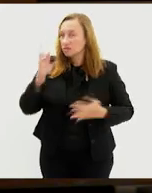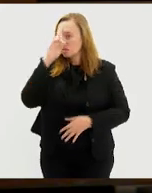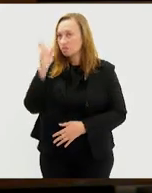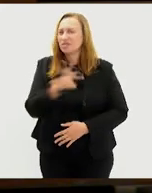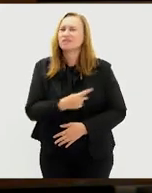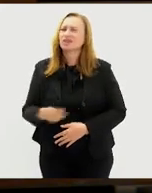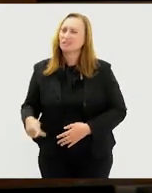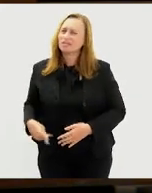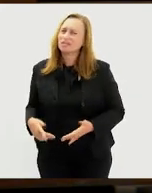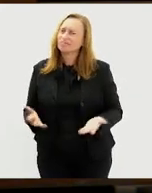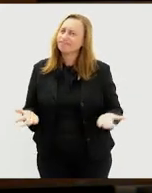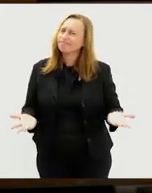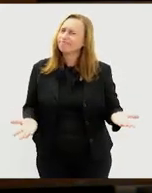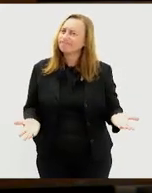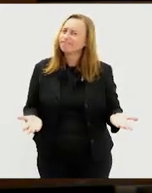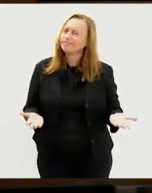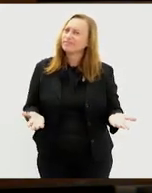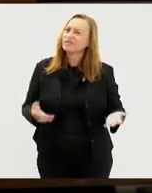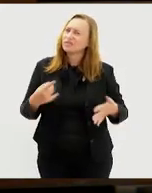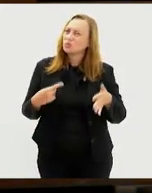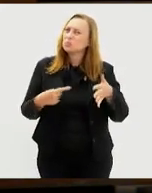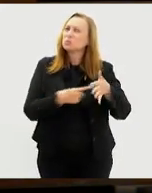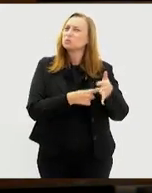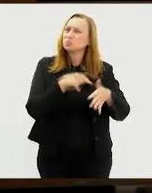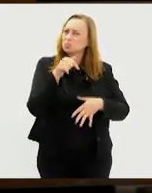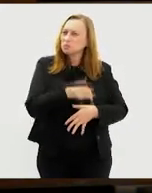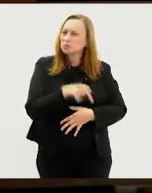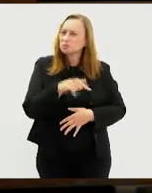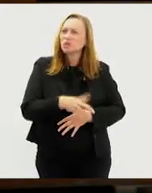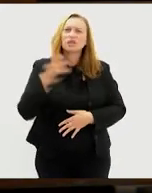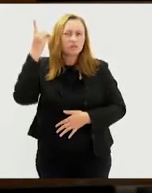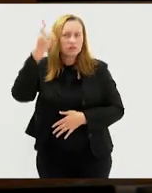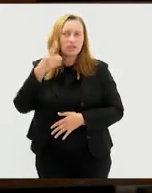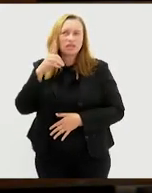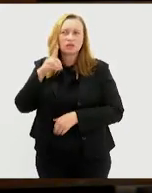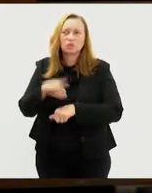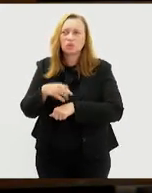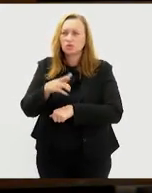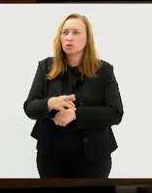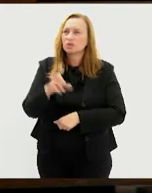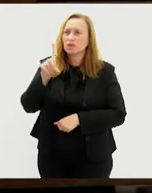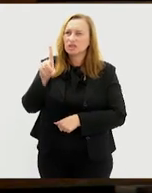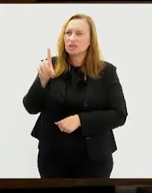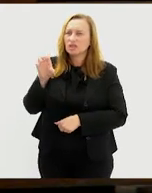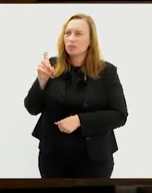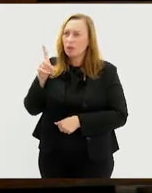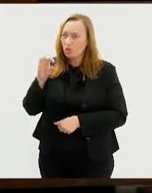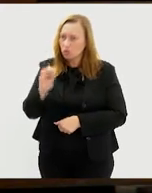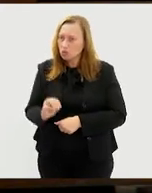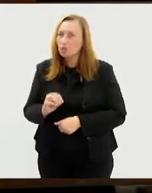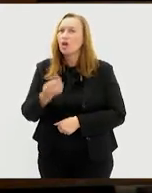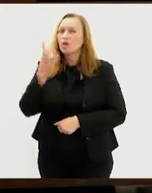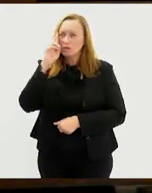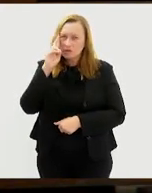fica aqui uma denúncia Deputado Dr delto eu sei que vossa excia